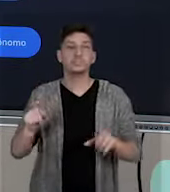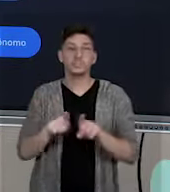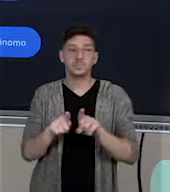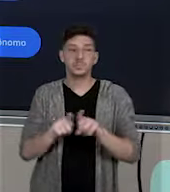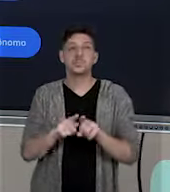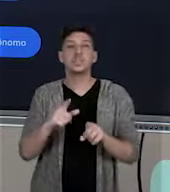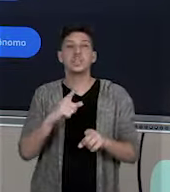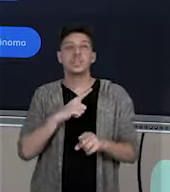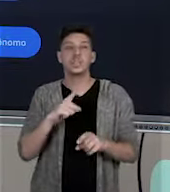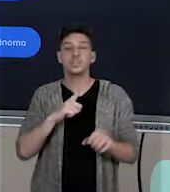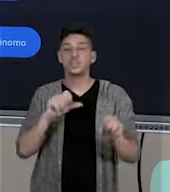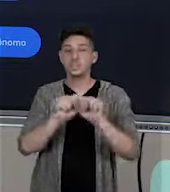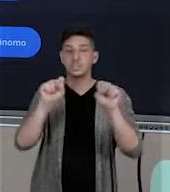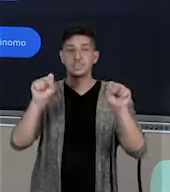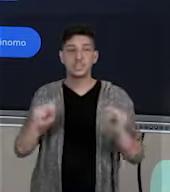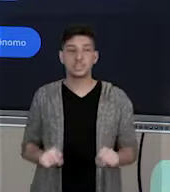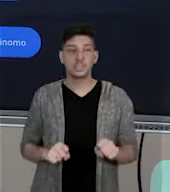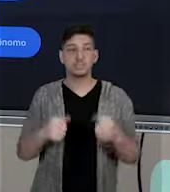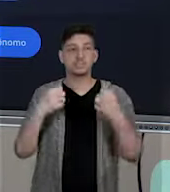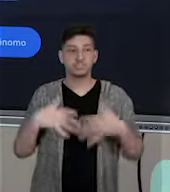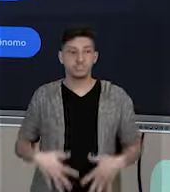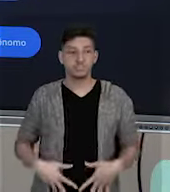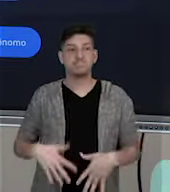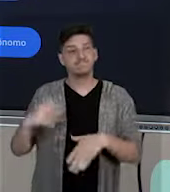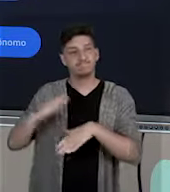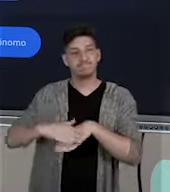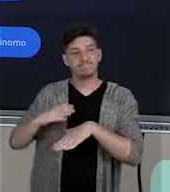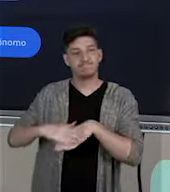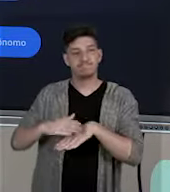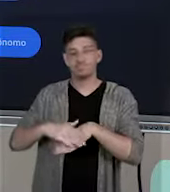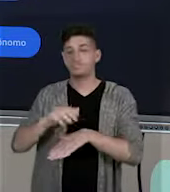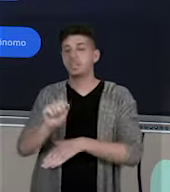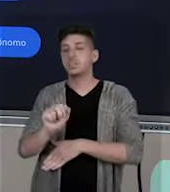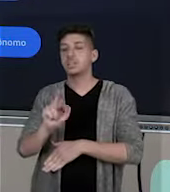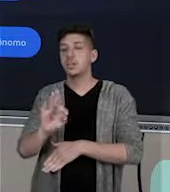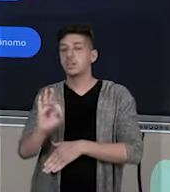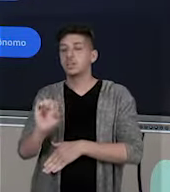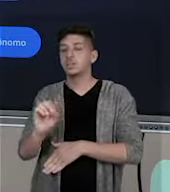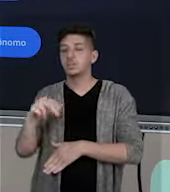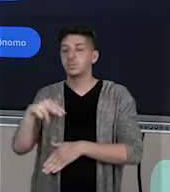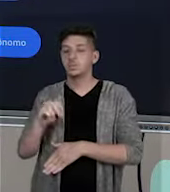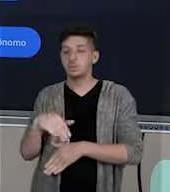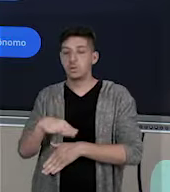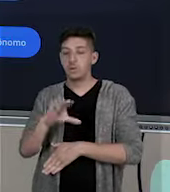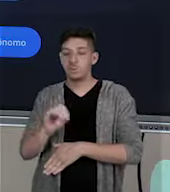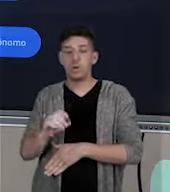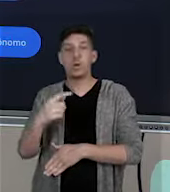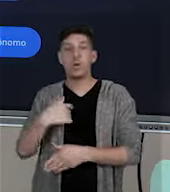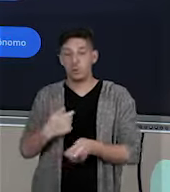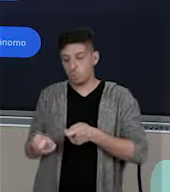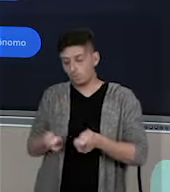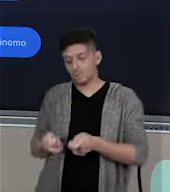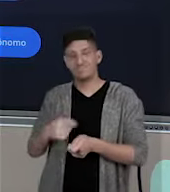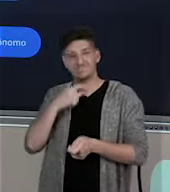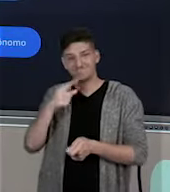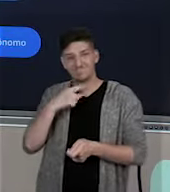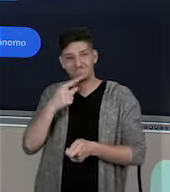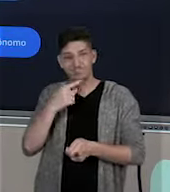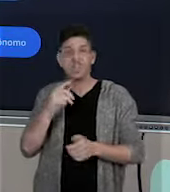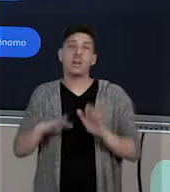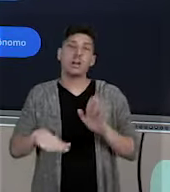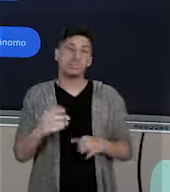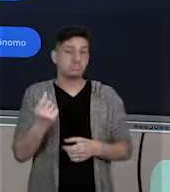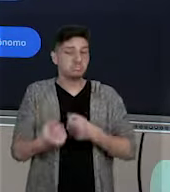chama de sistema nervoso autônomo, que é a parte que a gente não controla. Às vezes a gente pode até controlar, mas a gente normalmente